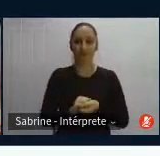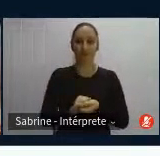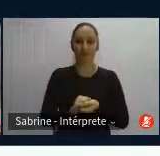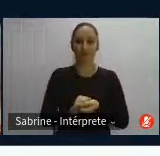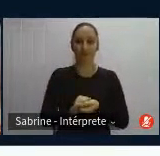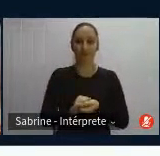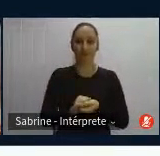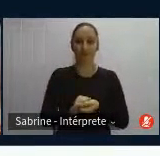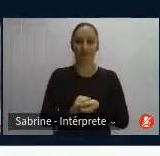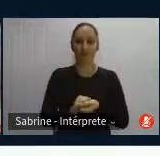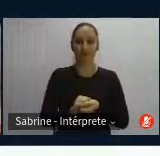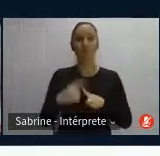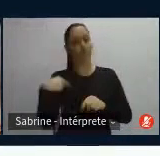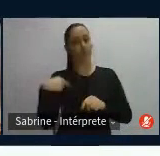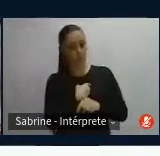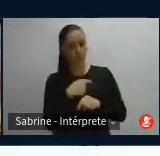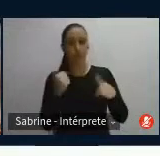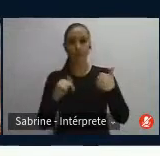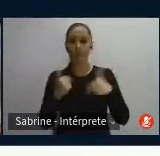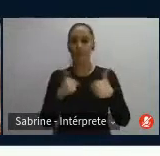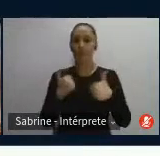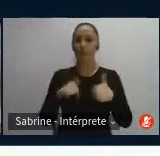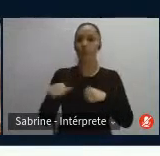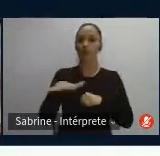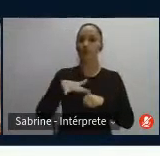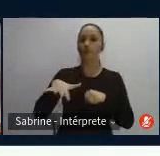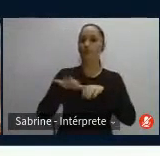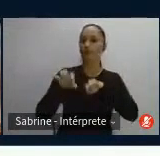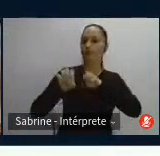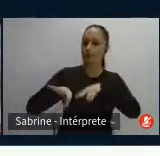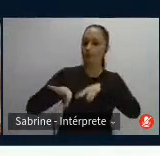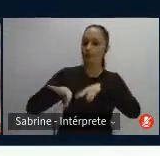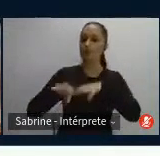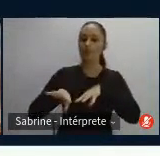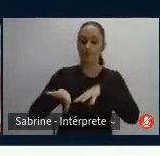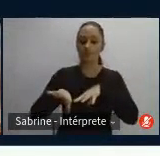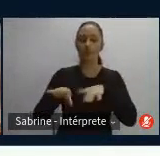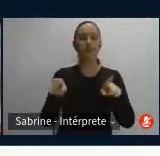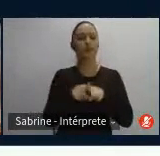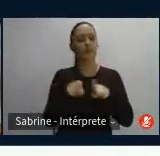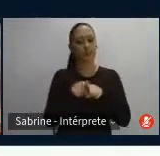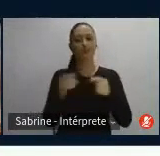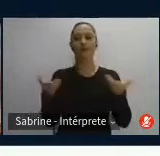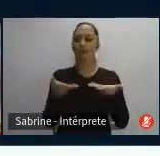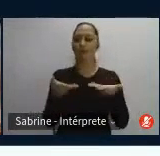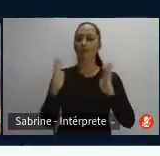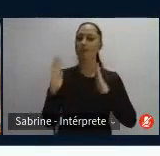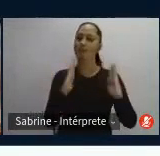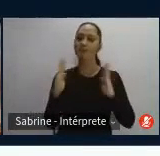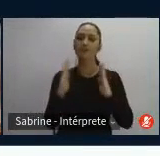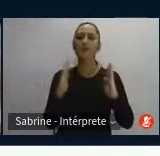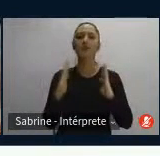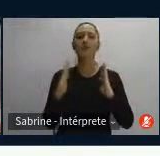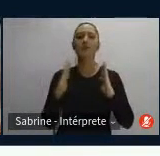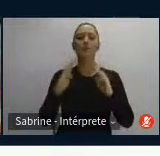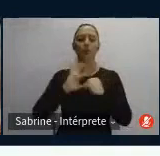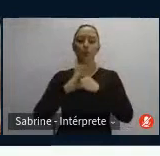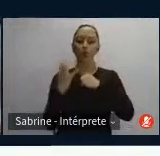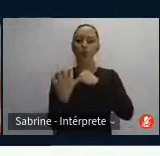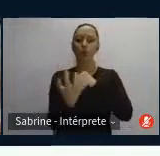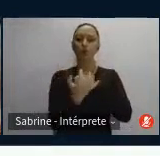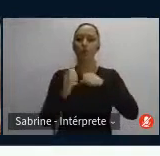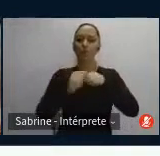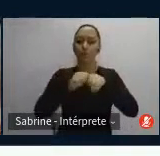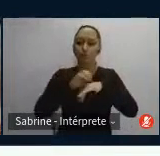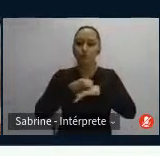de educação, a gente pode e nesse momento da pandemia, como é esse momento de agora, nessa formação, acho que é um momento